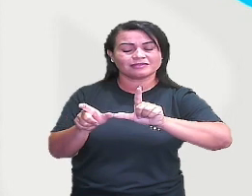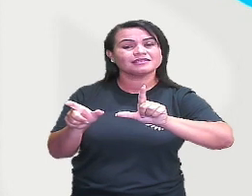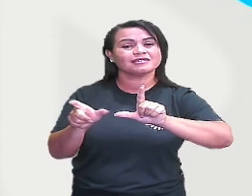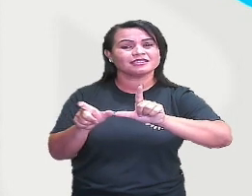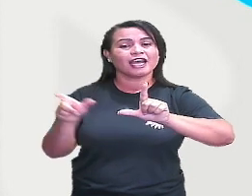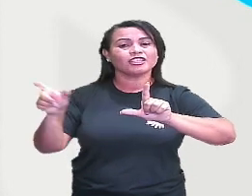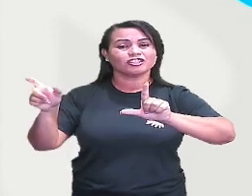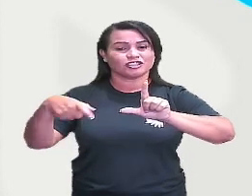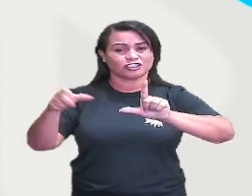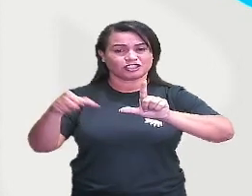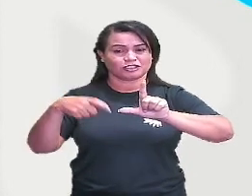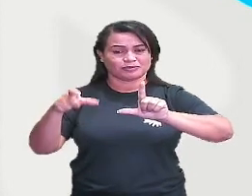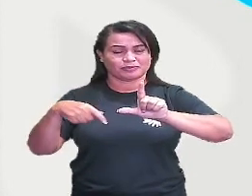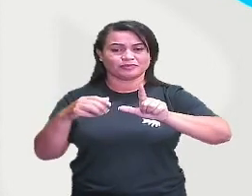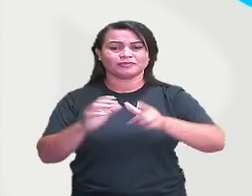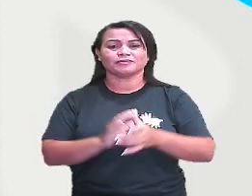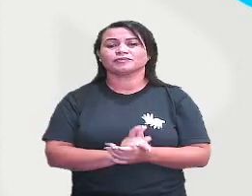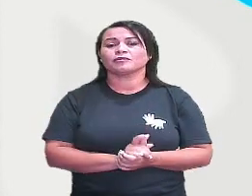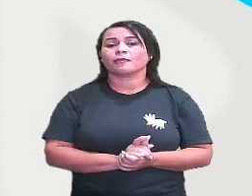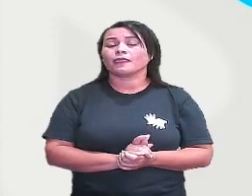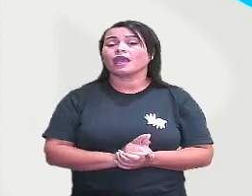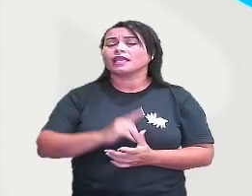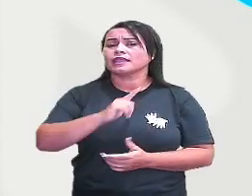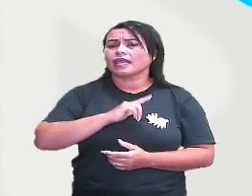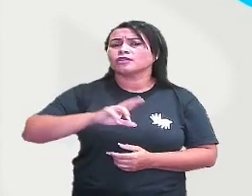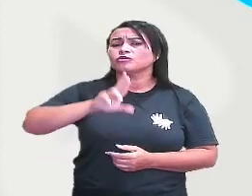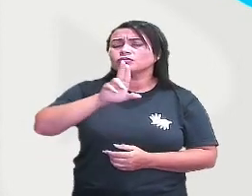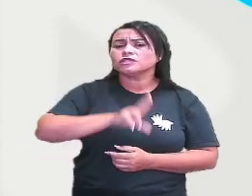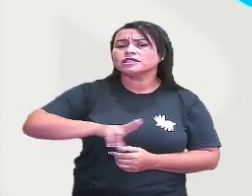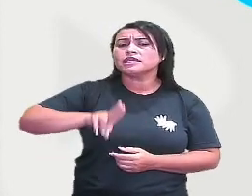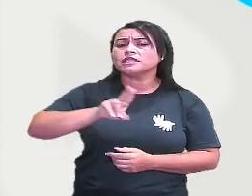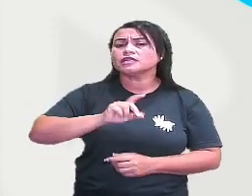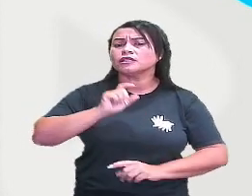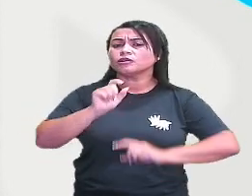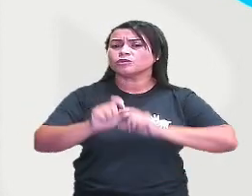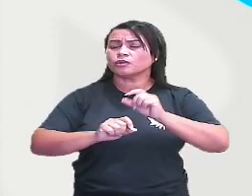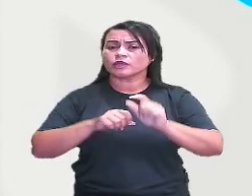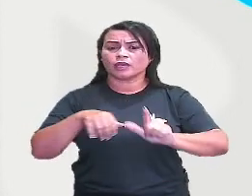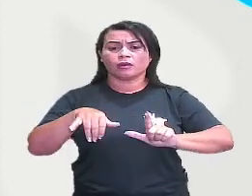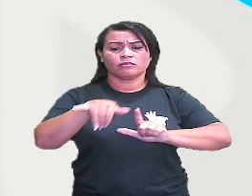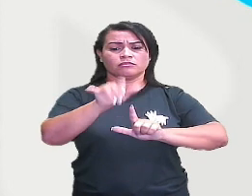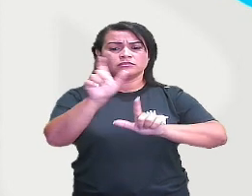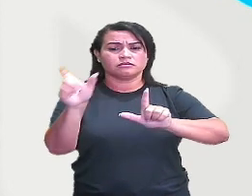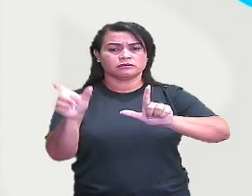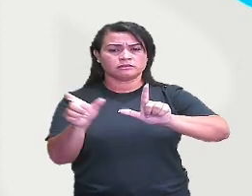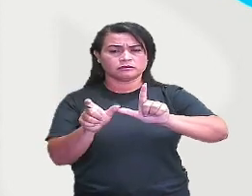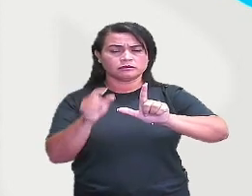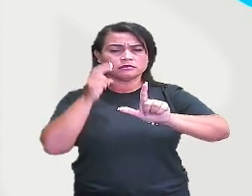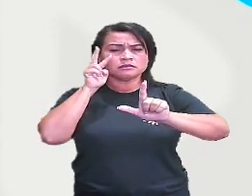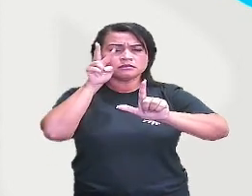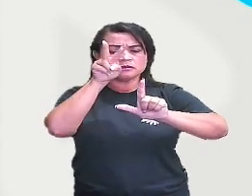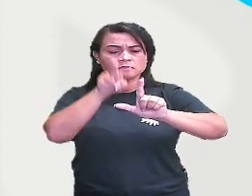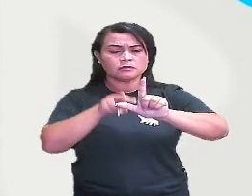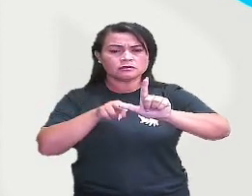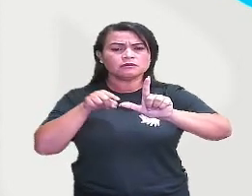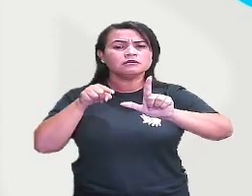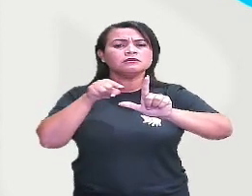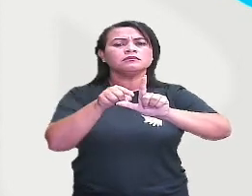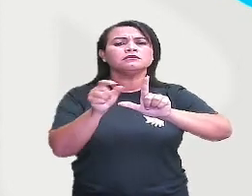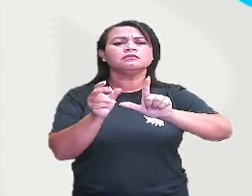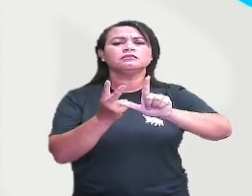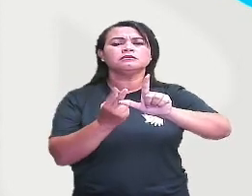das abscissas, x. Utilizando o plano cartesiano, localize os seguintes pares